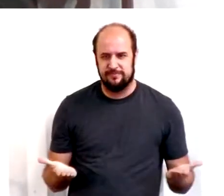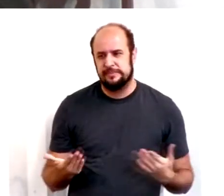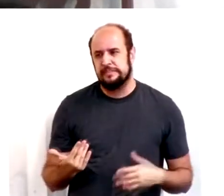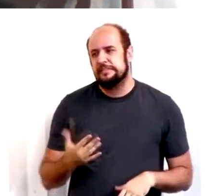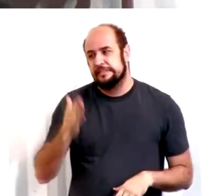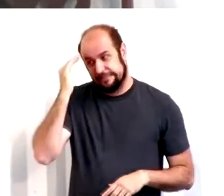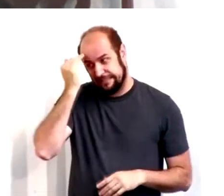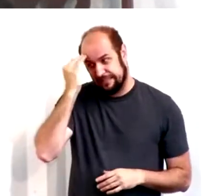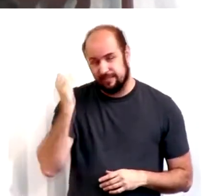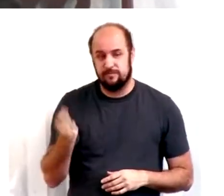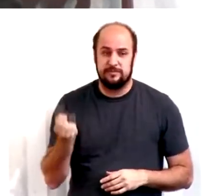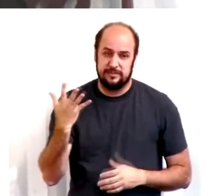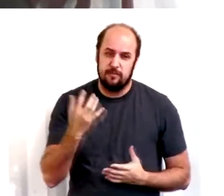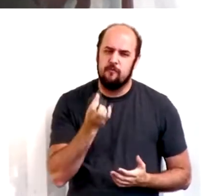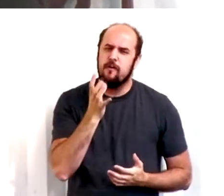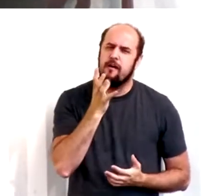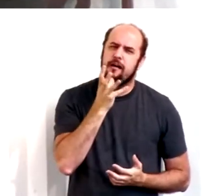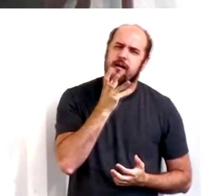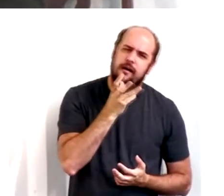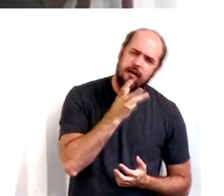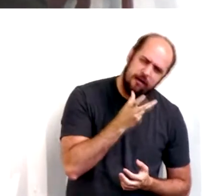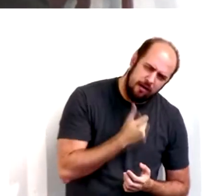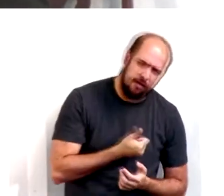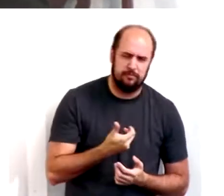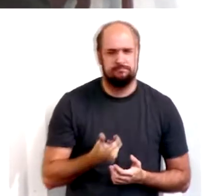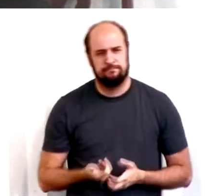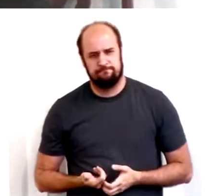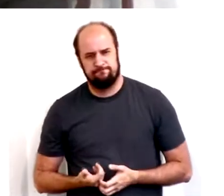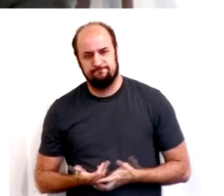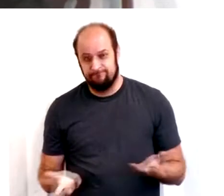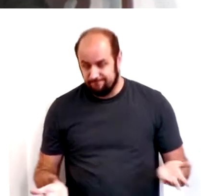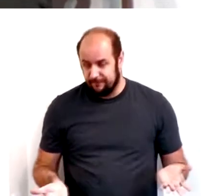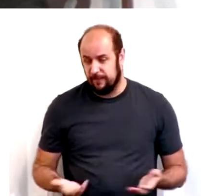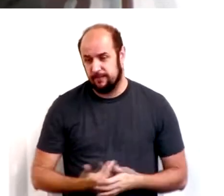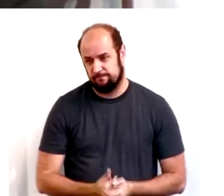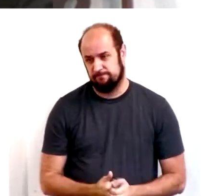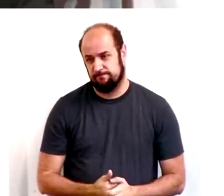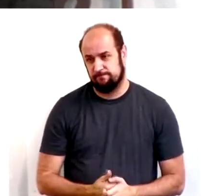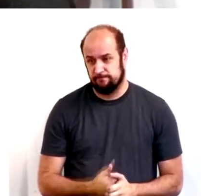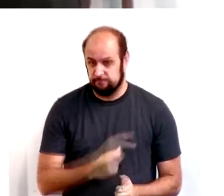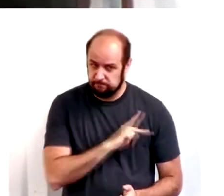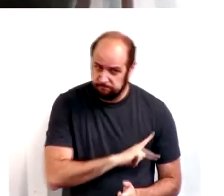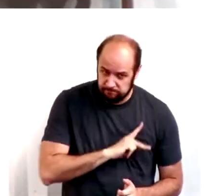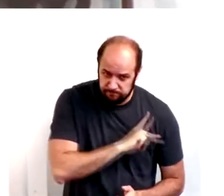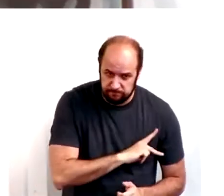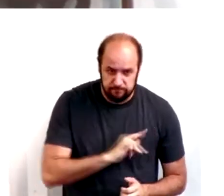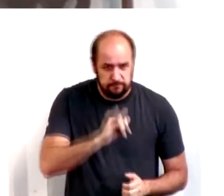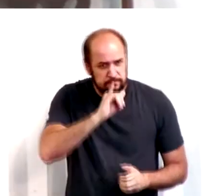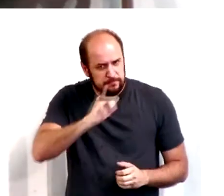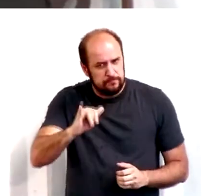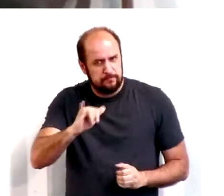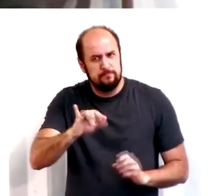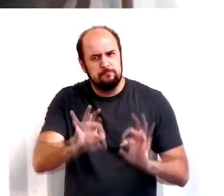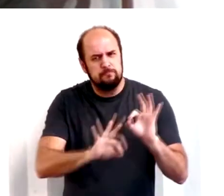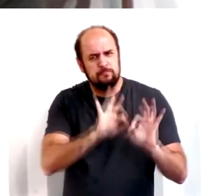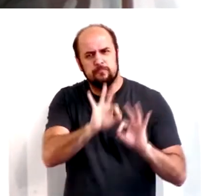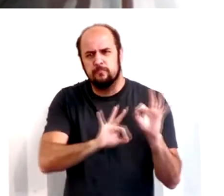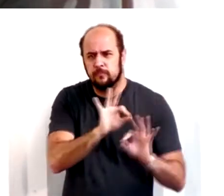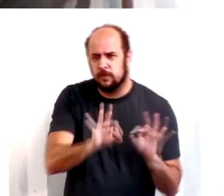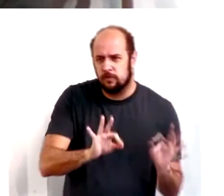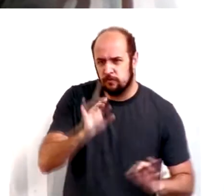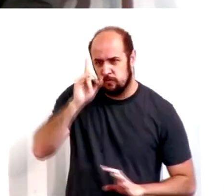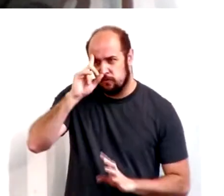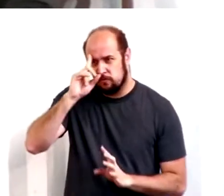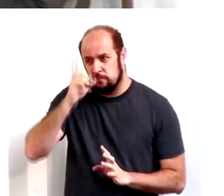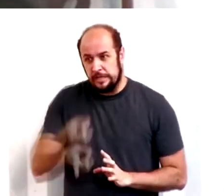estava acontecendo na leitura dessas cartas. Paulo então diz que o motivo de